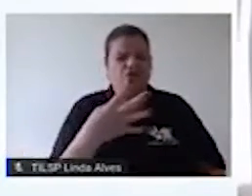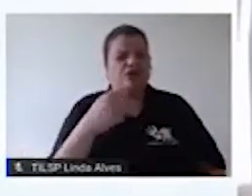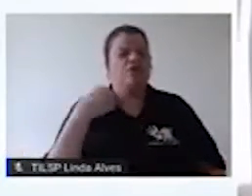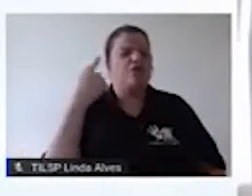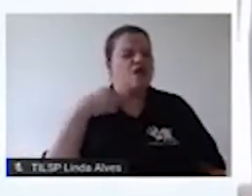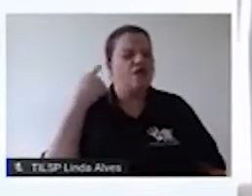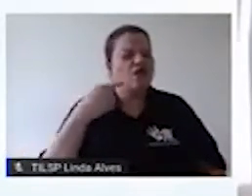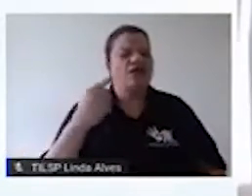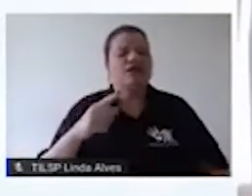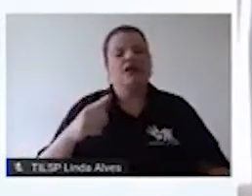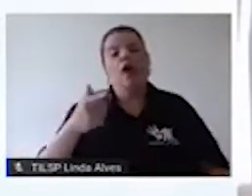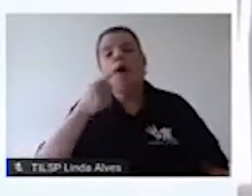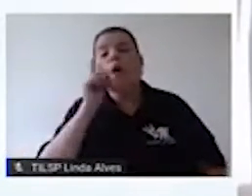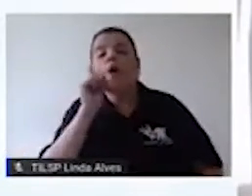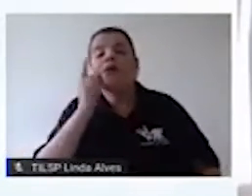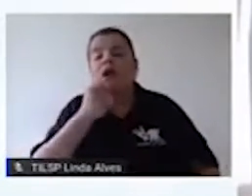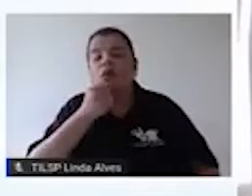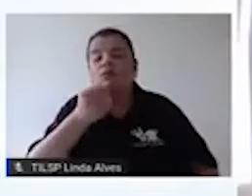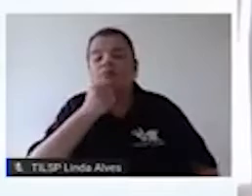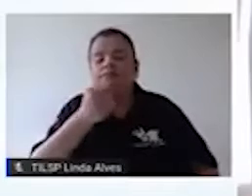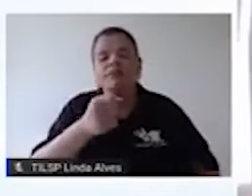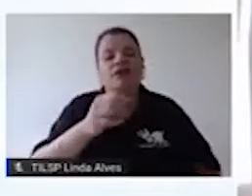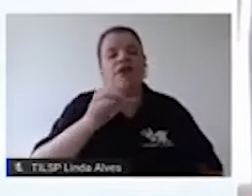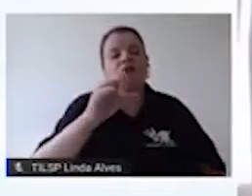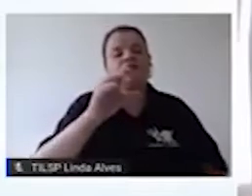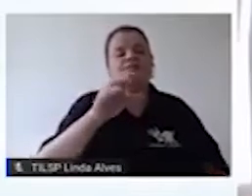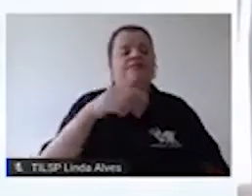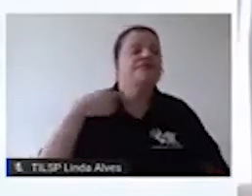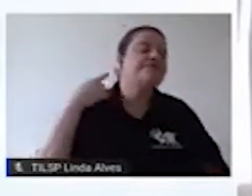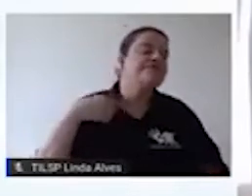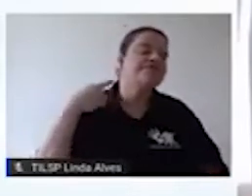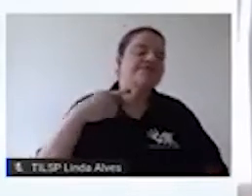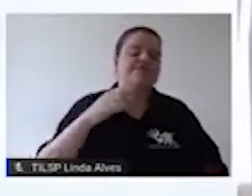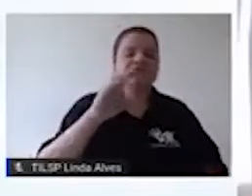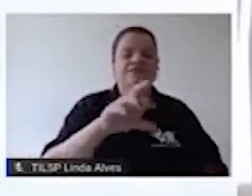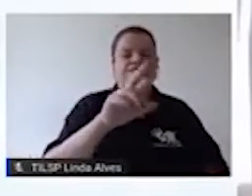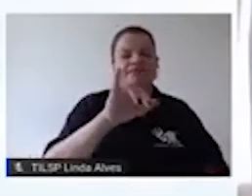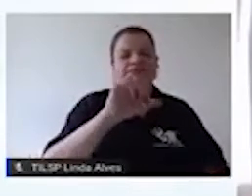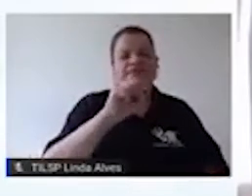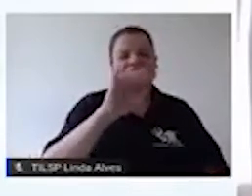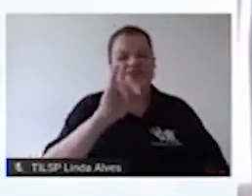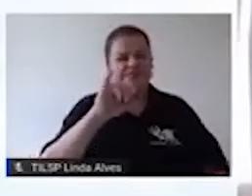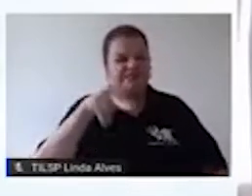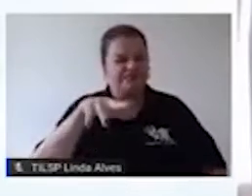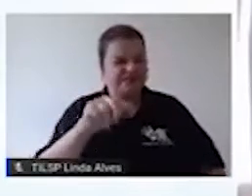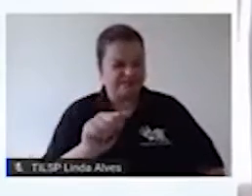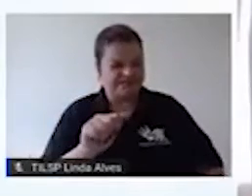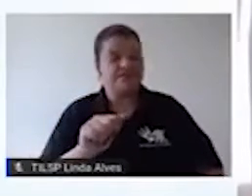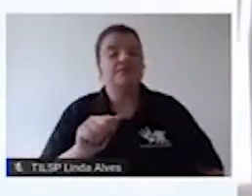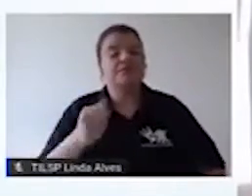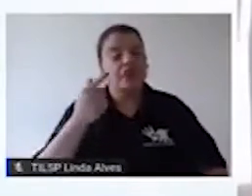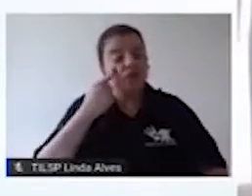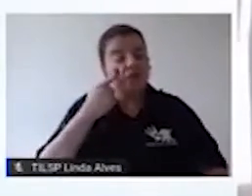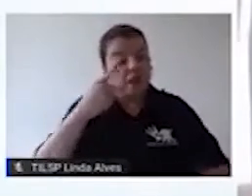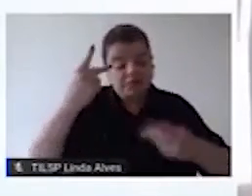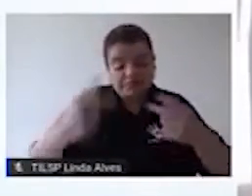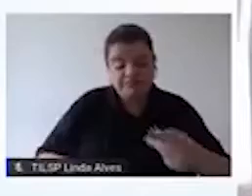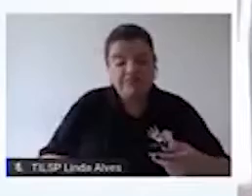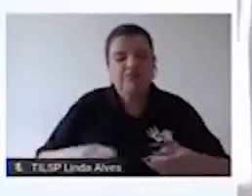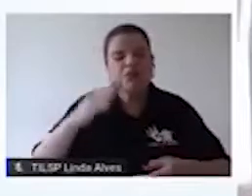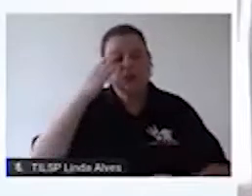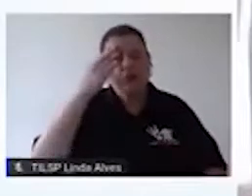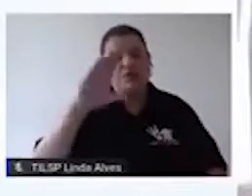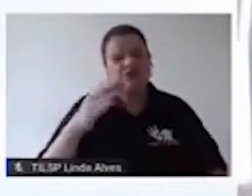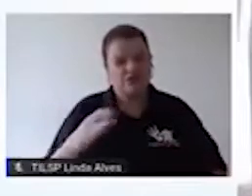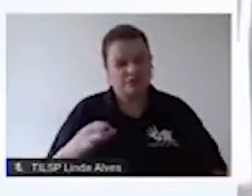deputada Cristina Silvestre, que ela é a procuradora da mulher, né, aqui na Assembleia Legislativa, porque a partir de uma lei,